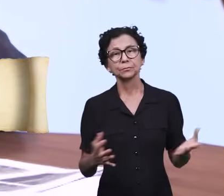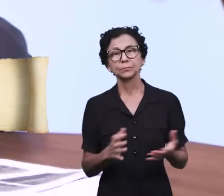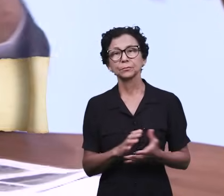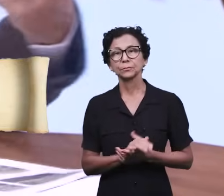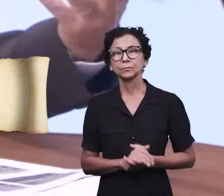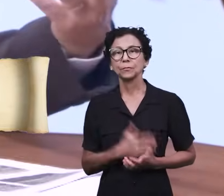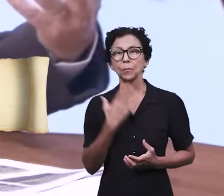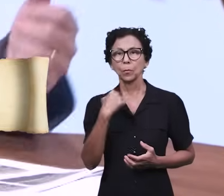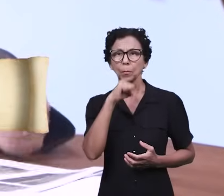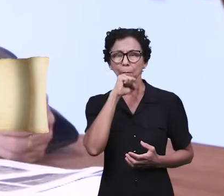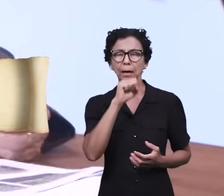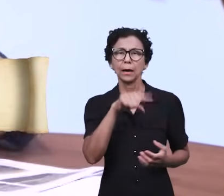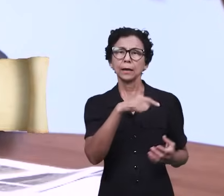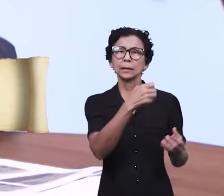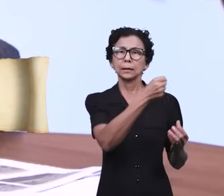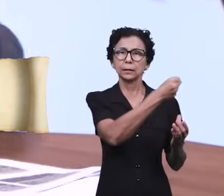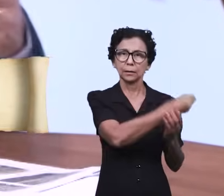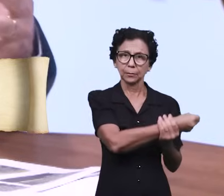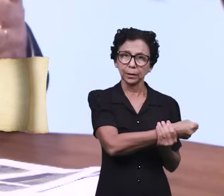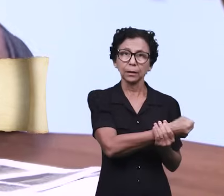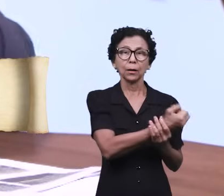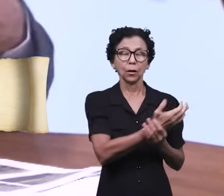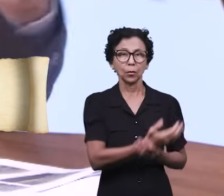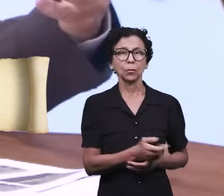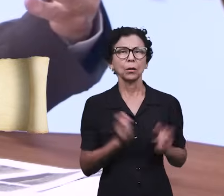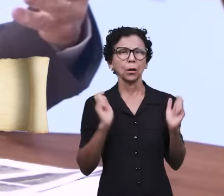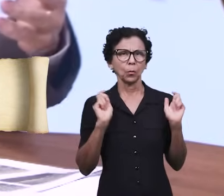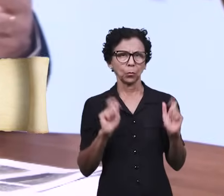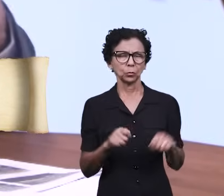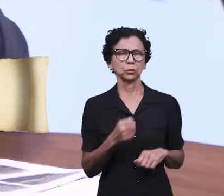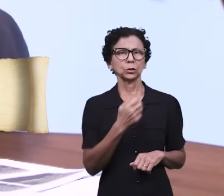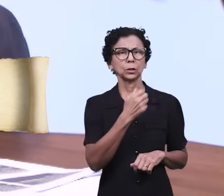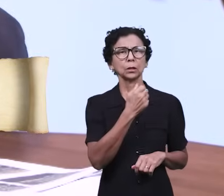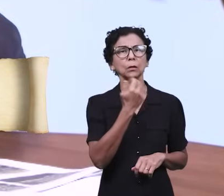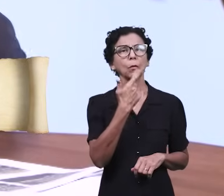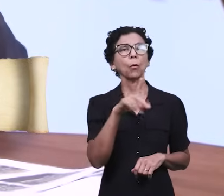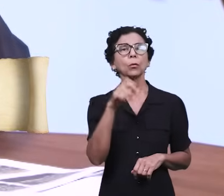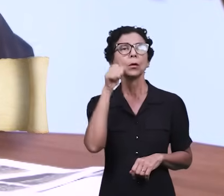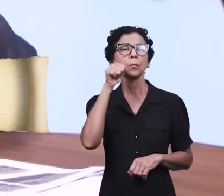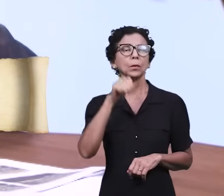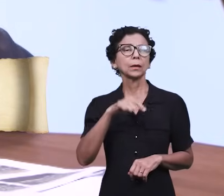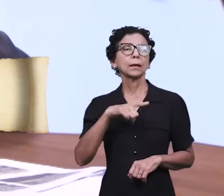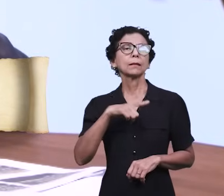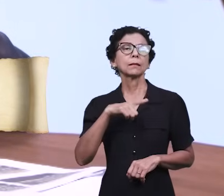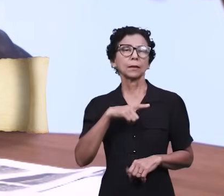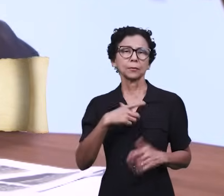sempre prosperando, ele já tinha muitos bens, mas prosperava, e vendo